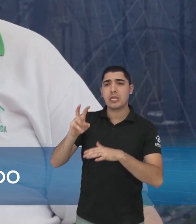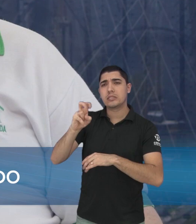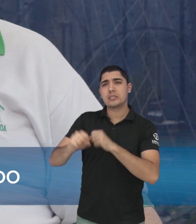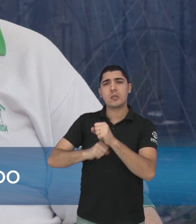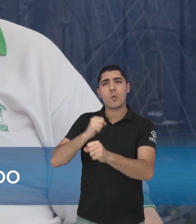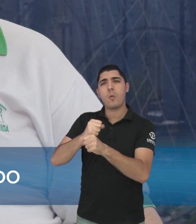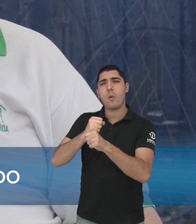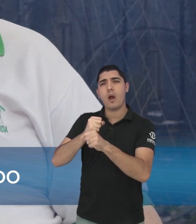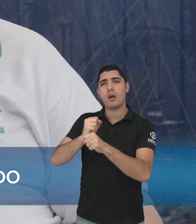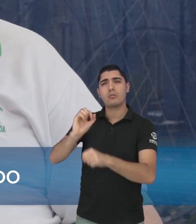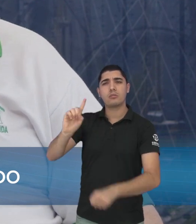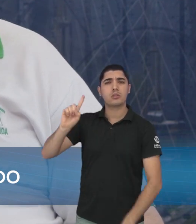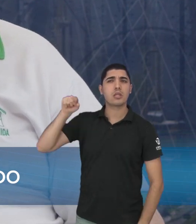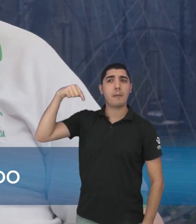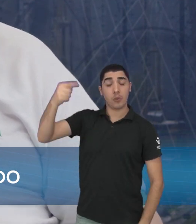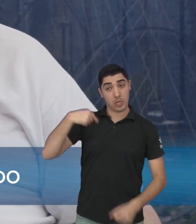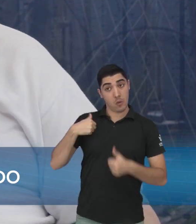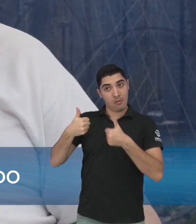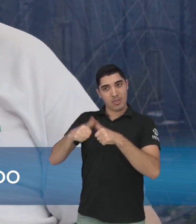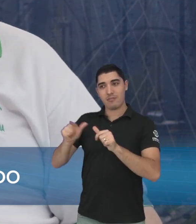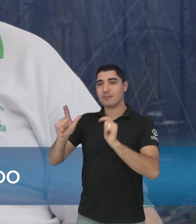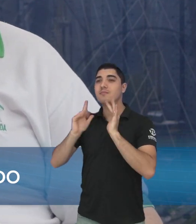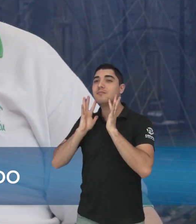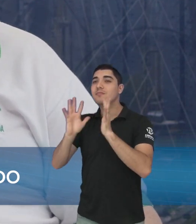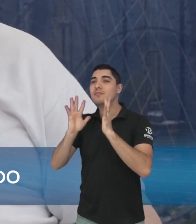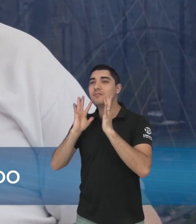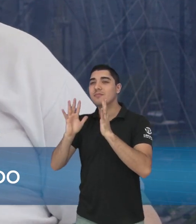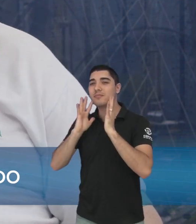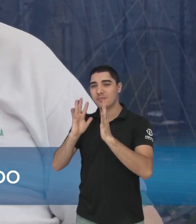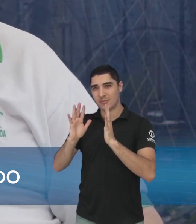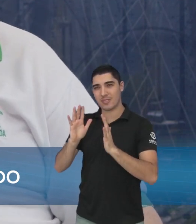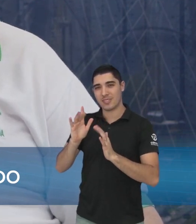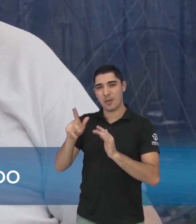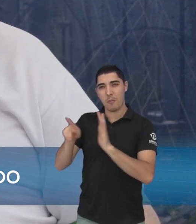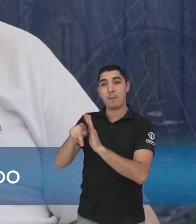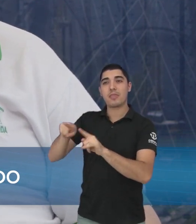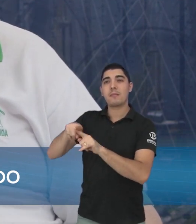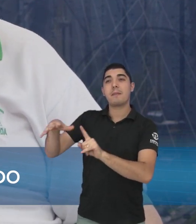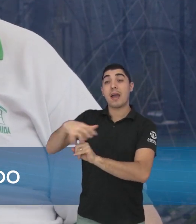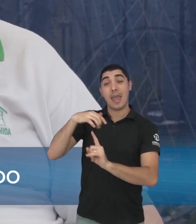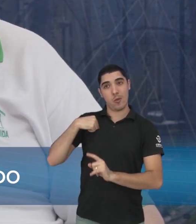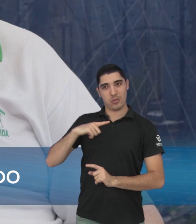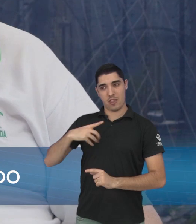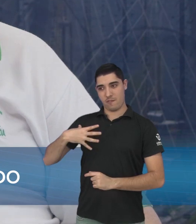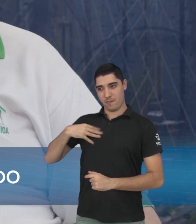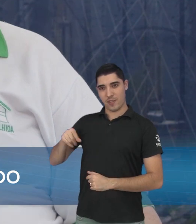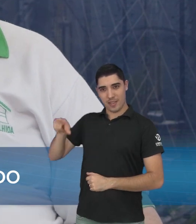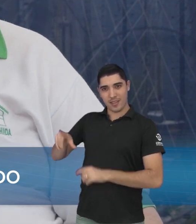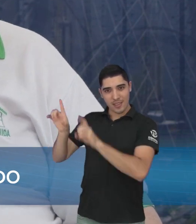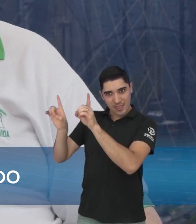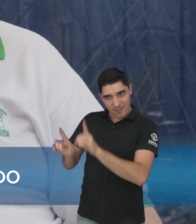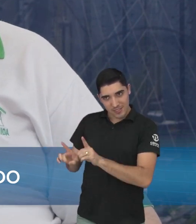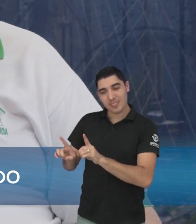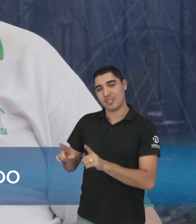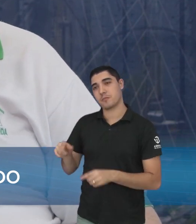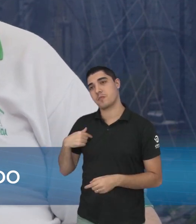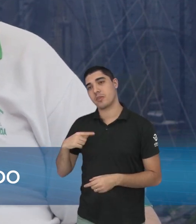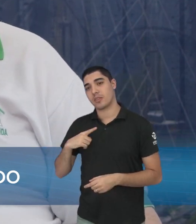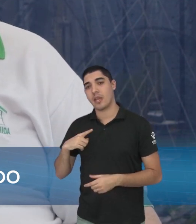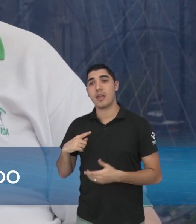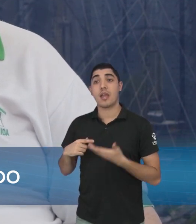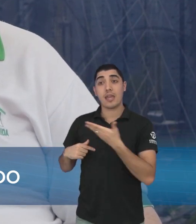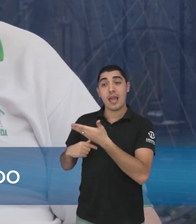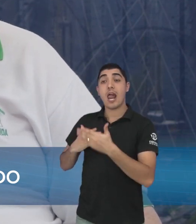5 anos depois, eu estava no Parque da Cidade, no Revelando São Paulo. Eu tenho uma filha especial, e